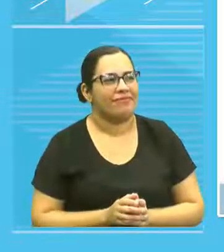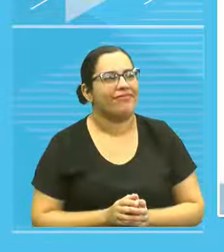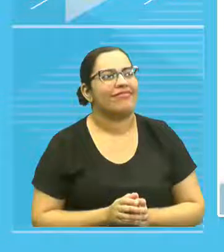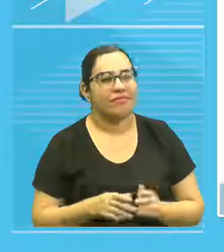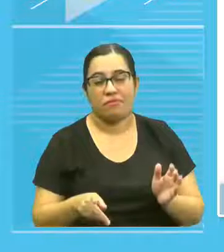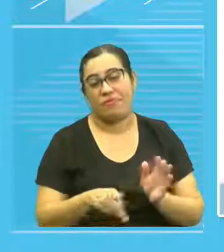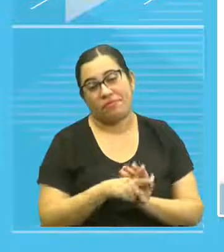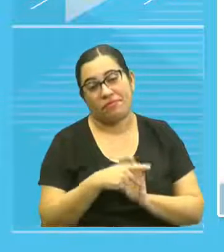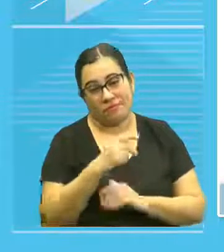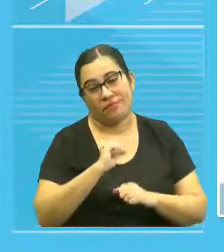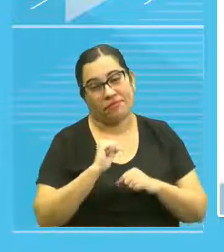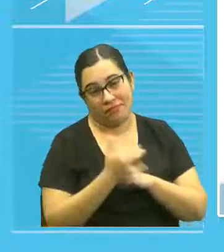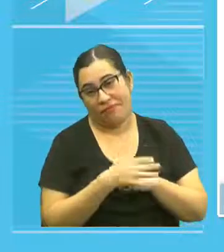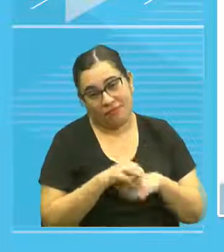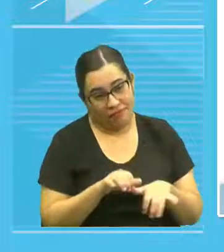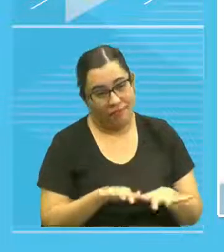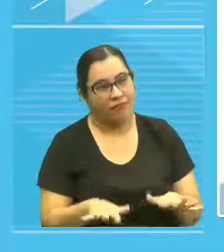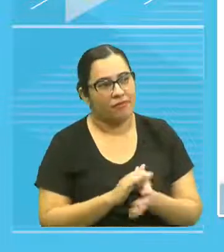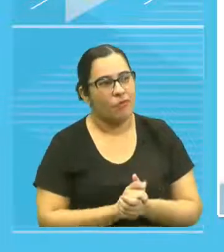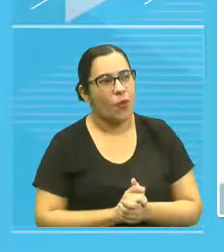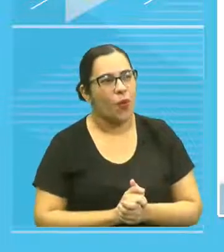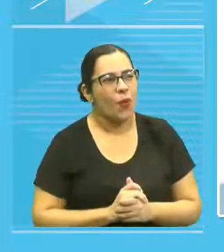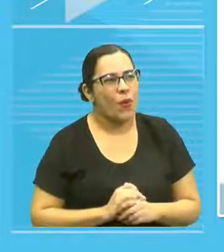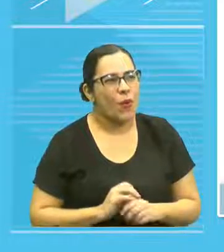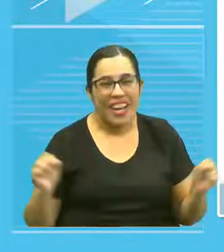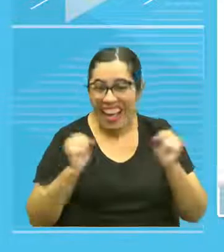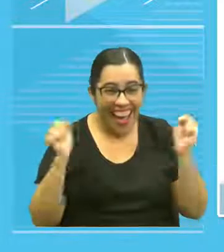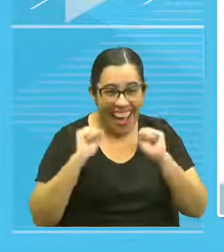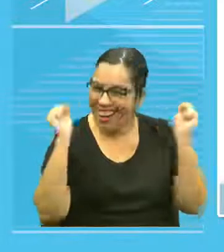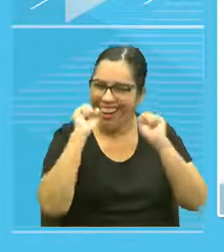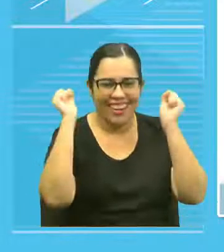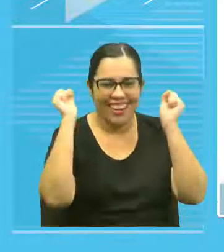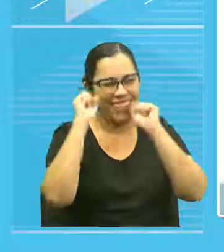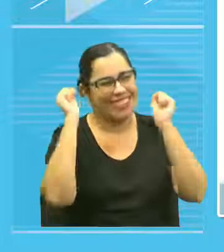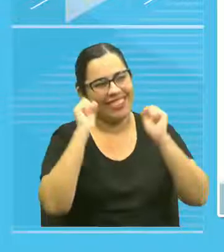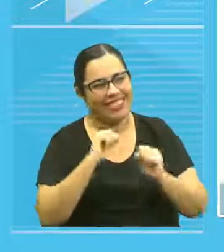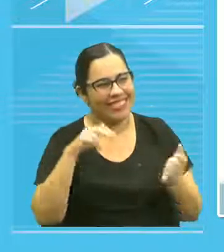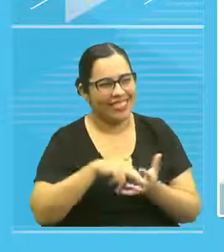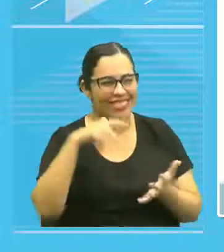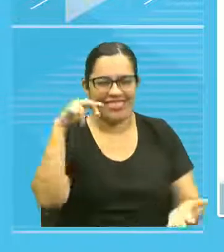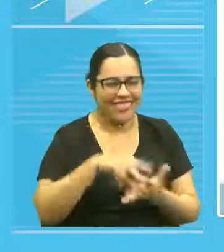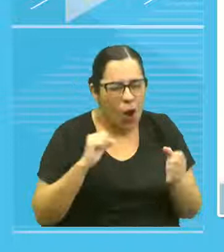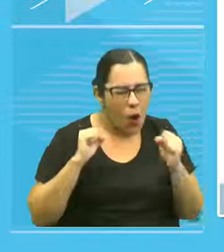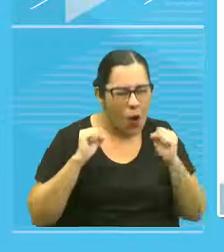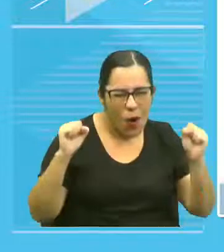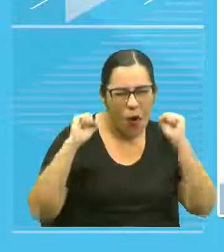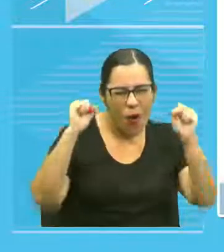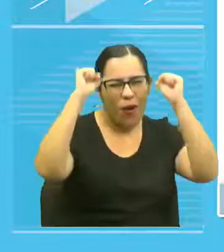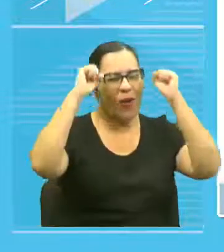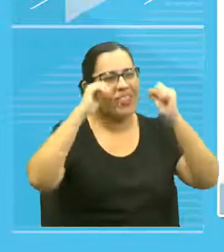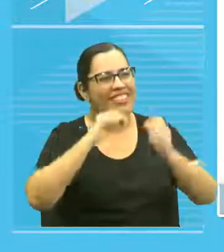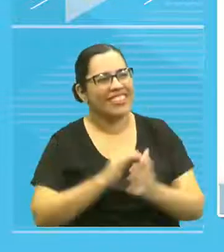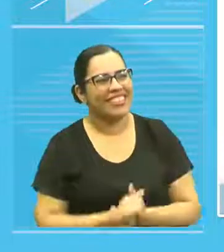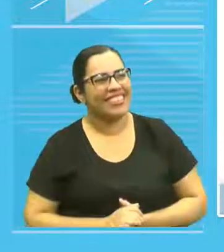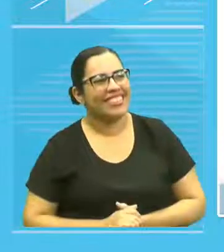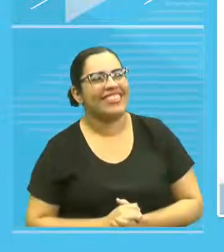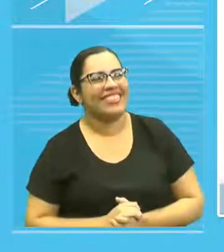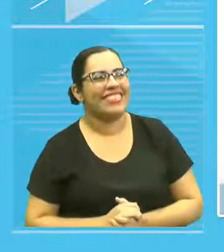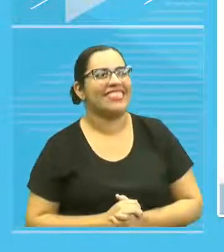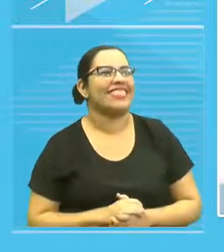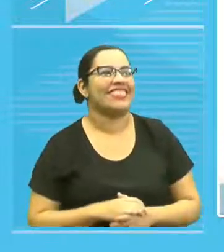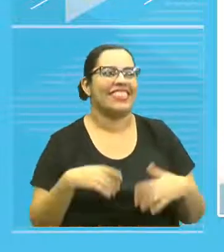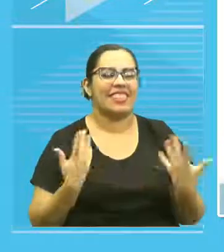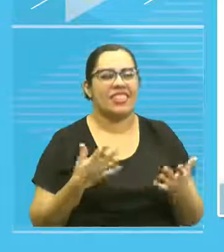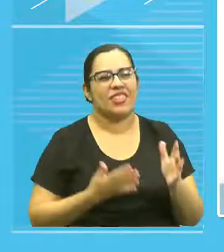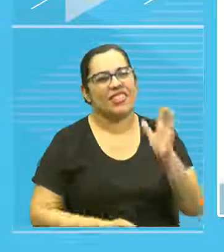pandemia o grito de felicidade adrenalina seus Olha aí